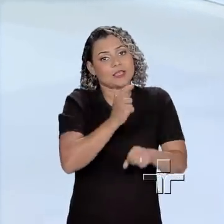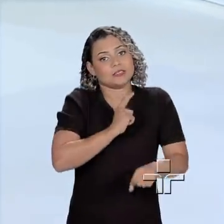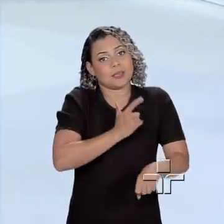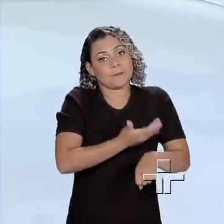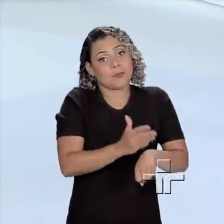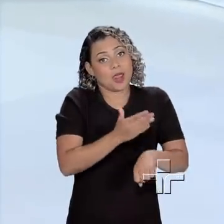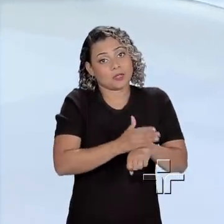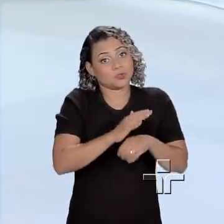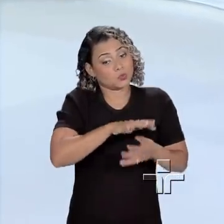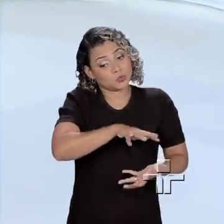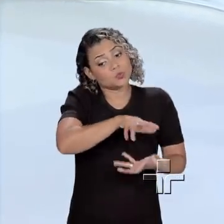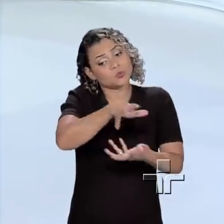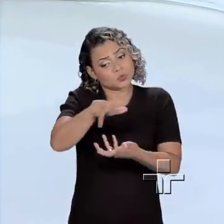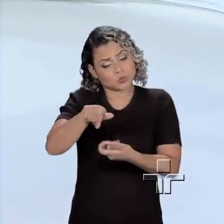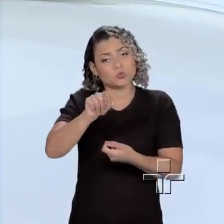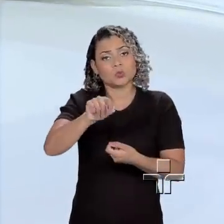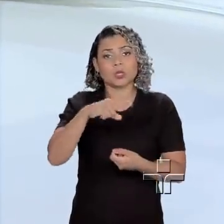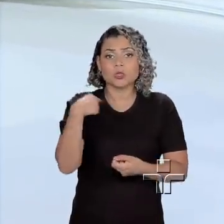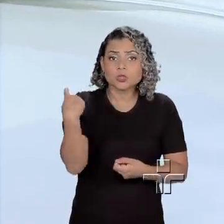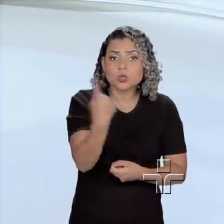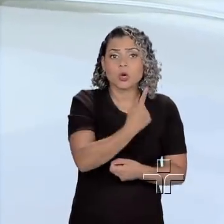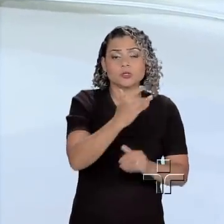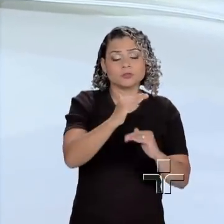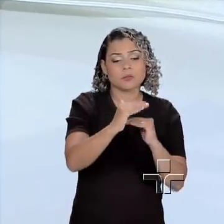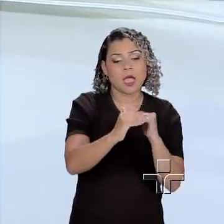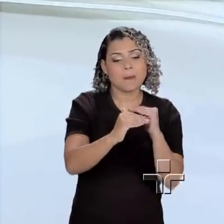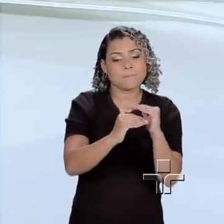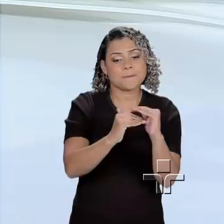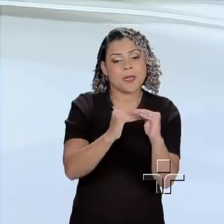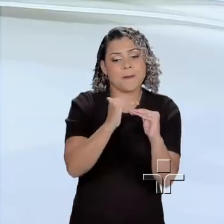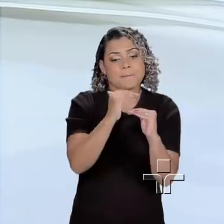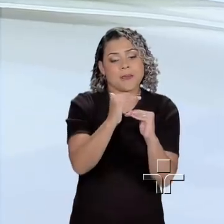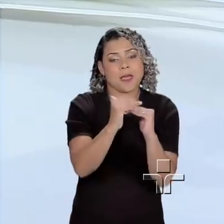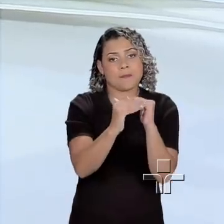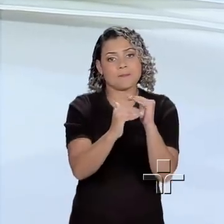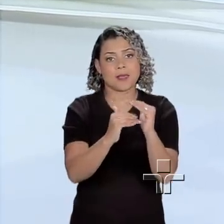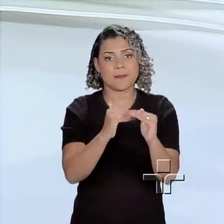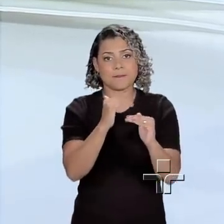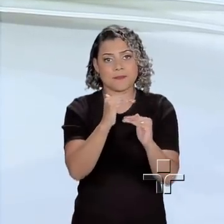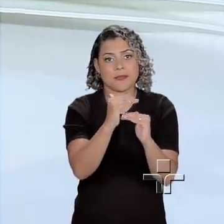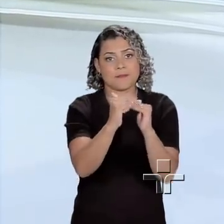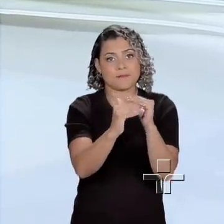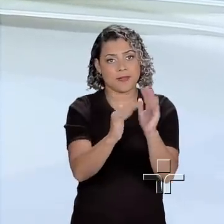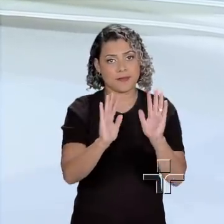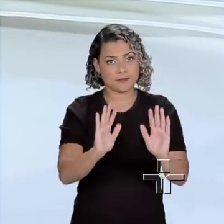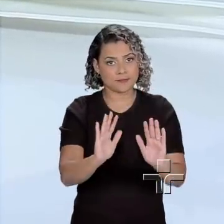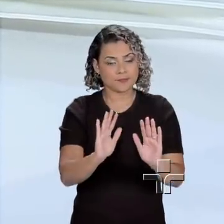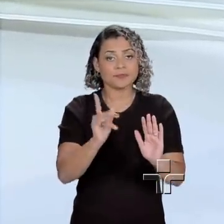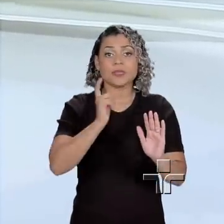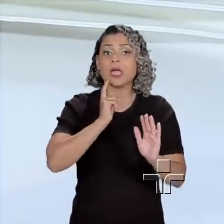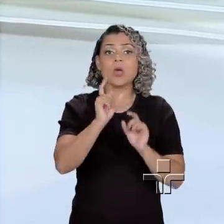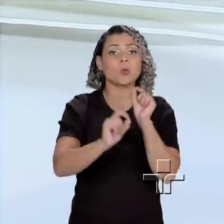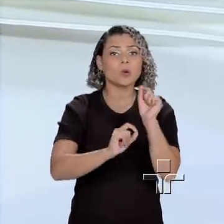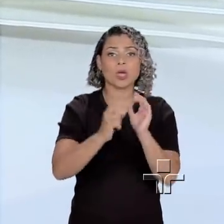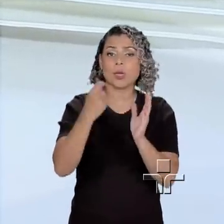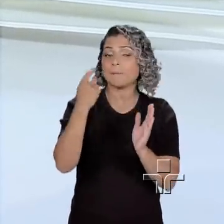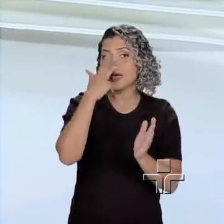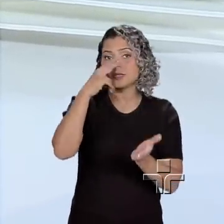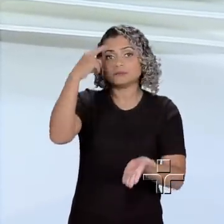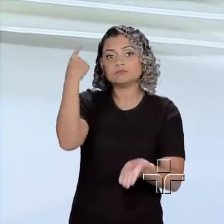como um todo, nós estamos reescrevendo devagarzinho um contrato social, certo? Mas um contrato social que é, em